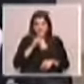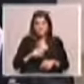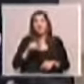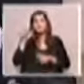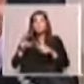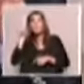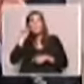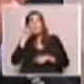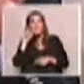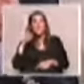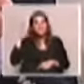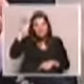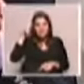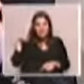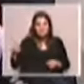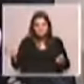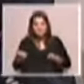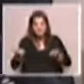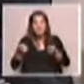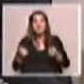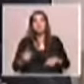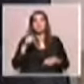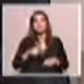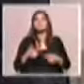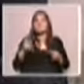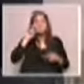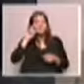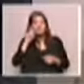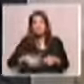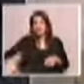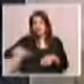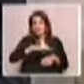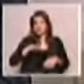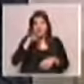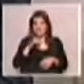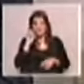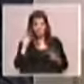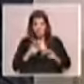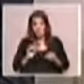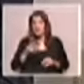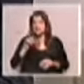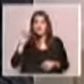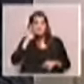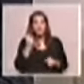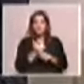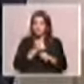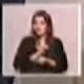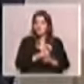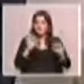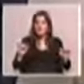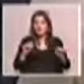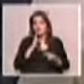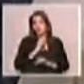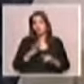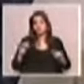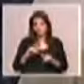importante, por um lado, defender a atividade de ovinicultura e os pastores, se nós não defendemos nem valorizarmos o seu trabalho, não é possível